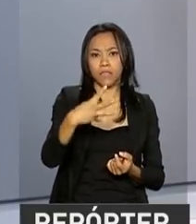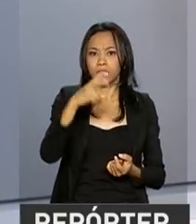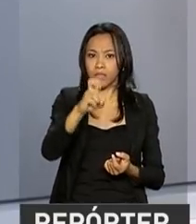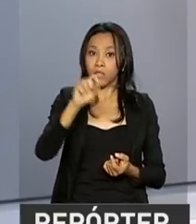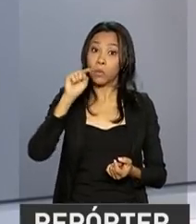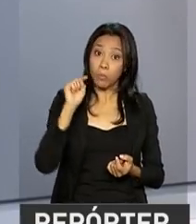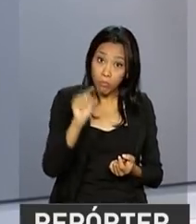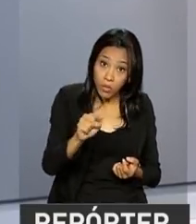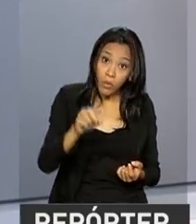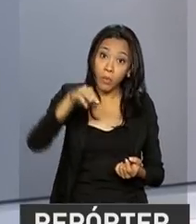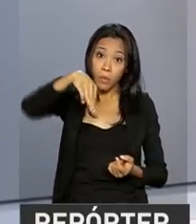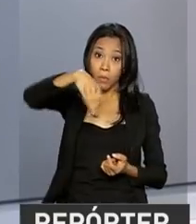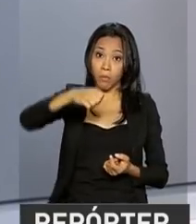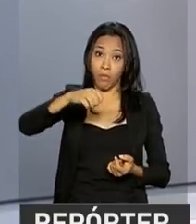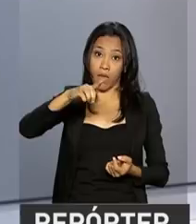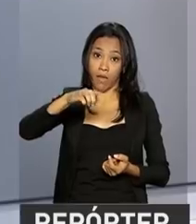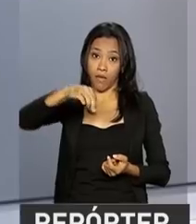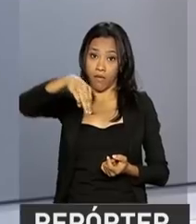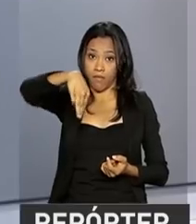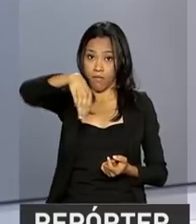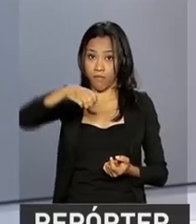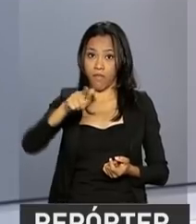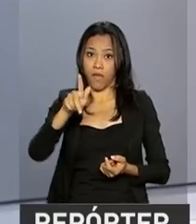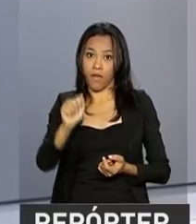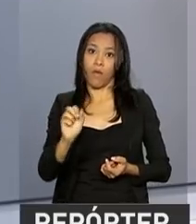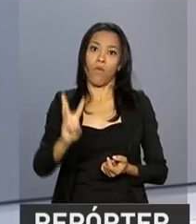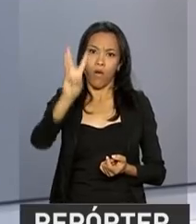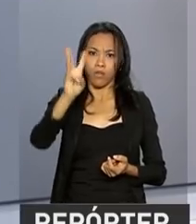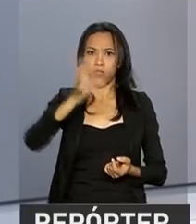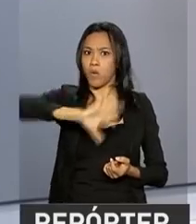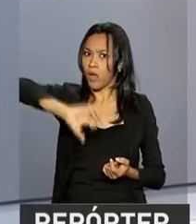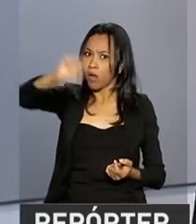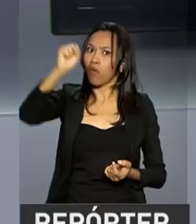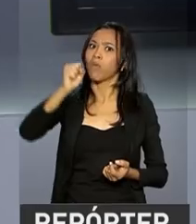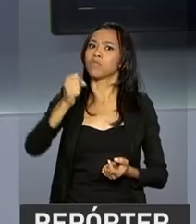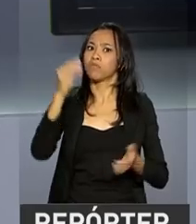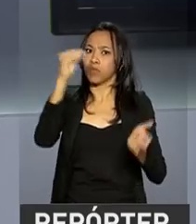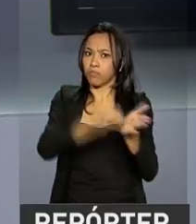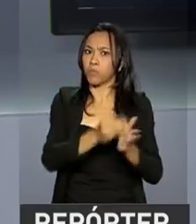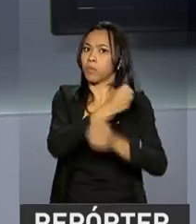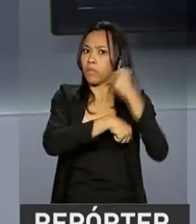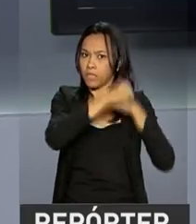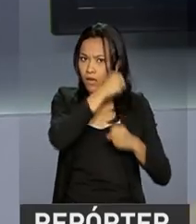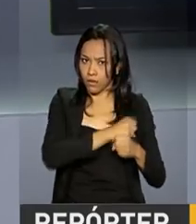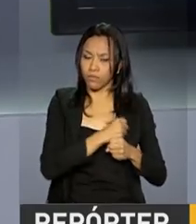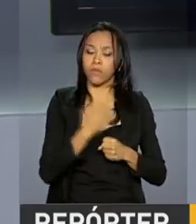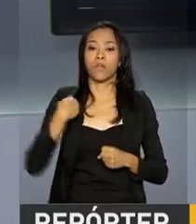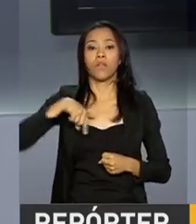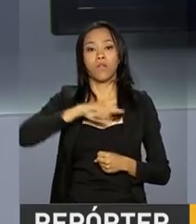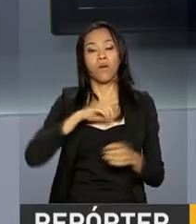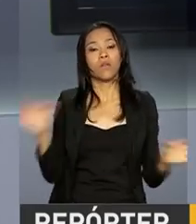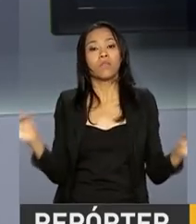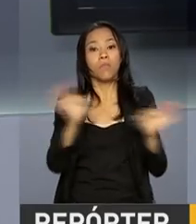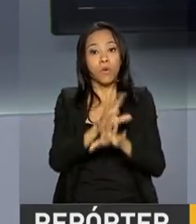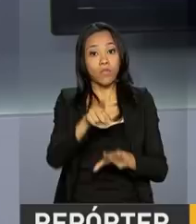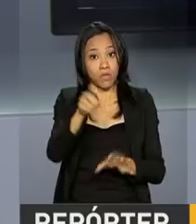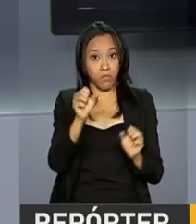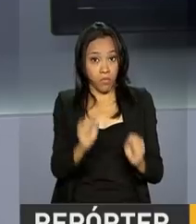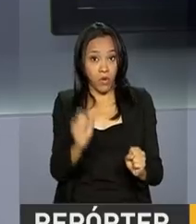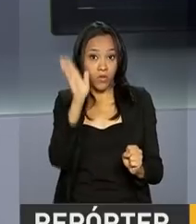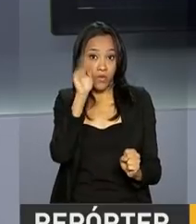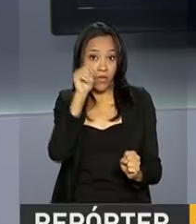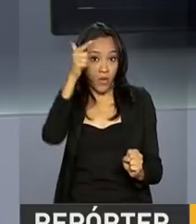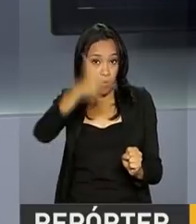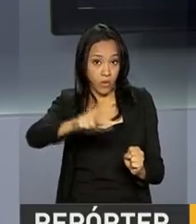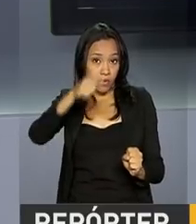mil megawatts-hora, o recorde anterior registrado no ano passado. Nós ficamos por aqui. Você pode rever as reportagens